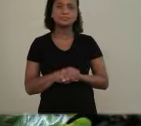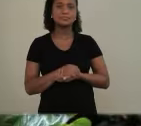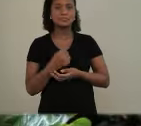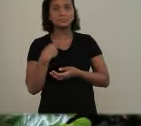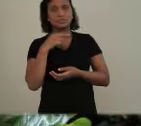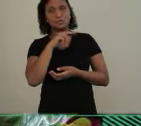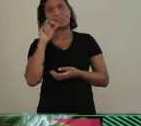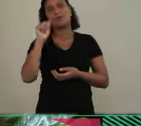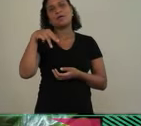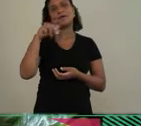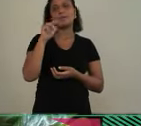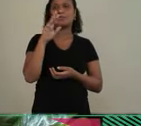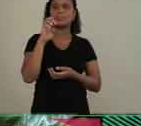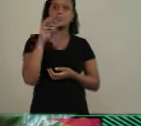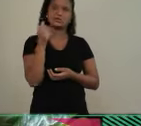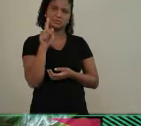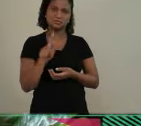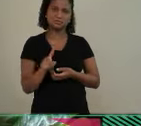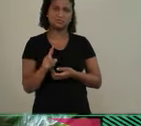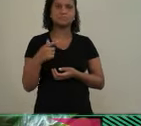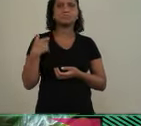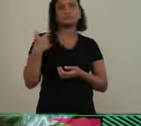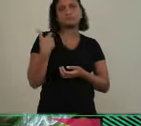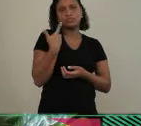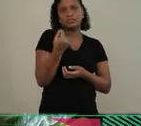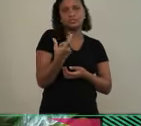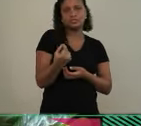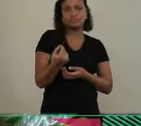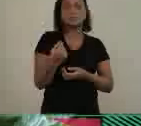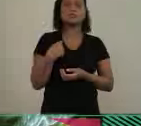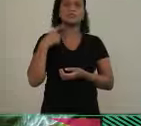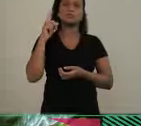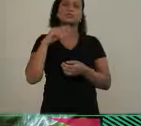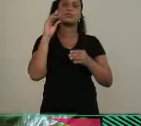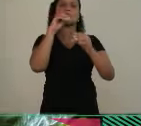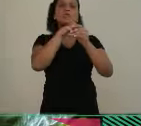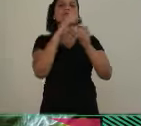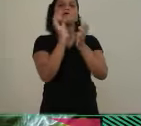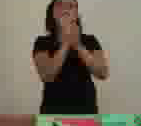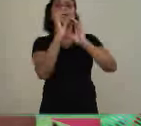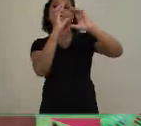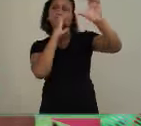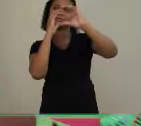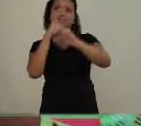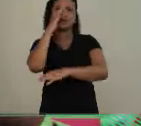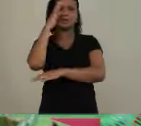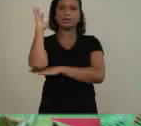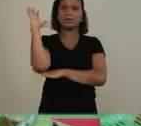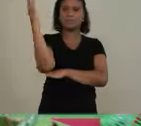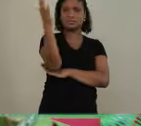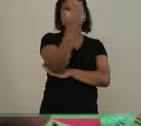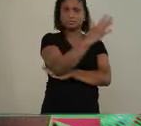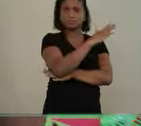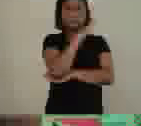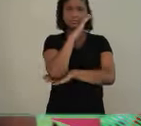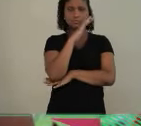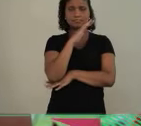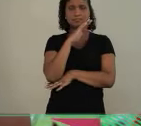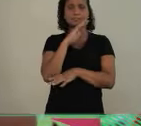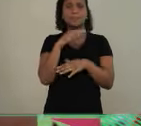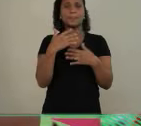Meu nome é Ana Beatriz, eu tenho 20 anos, eu faço engenharia ambiental. A relação que eu tenho com a minha